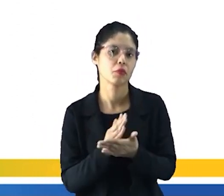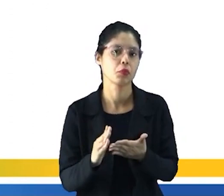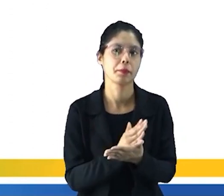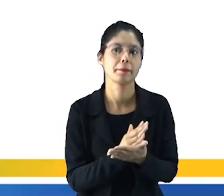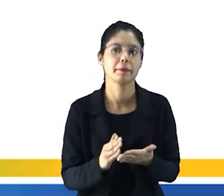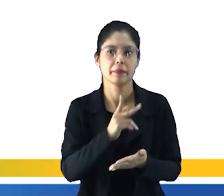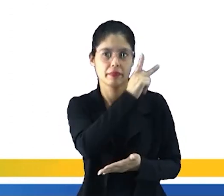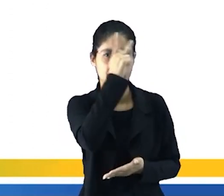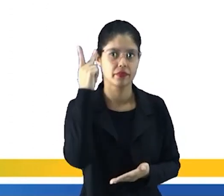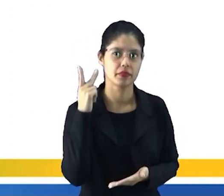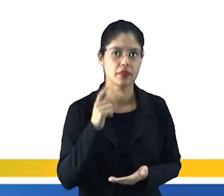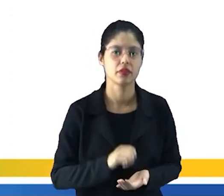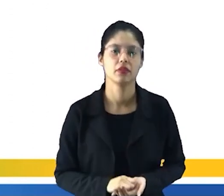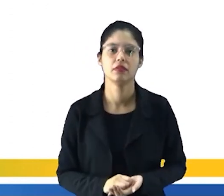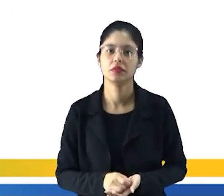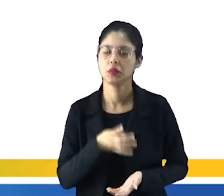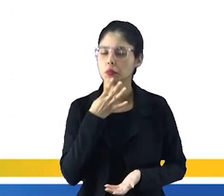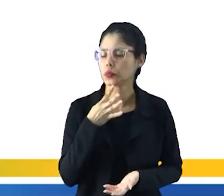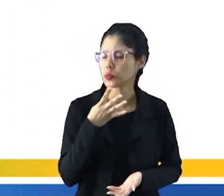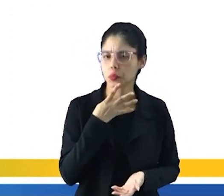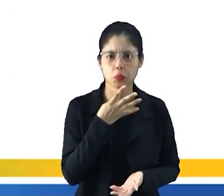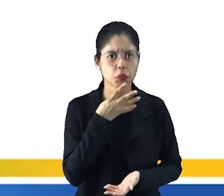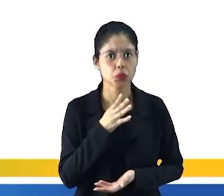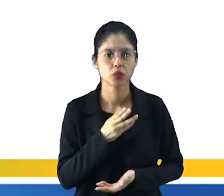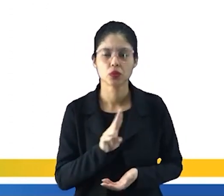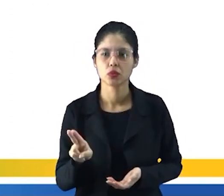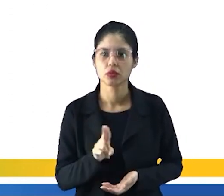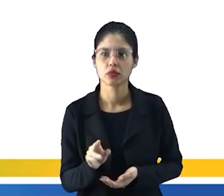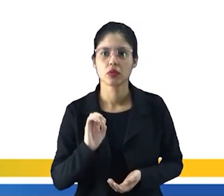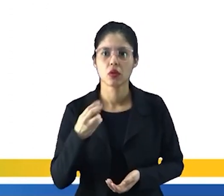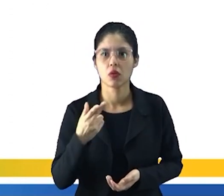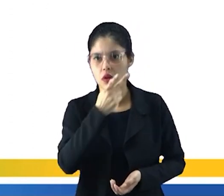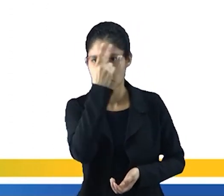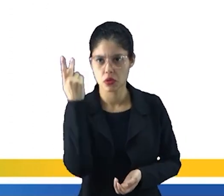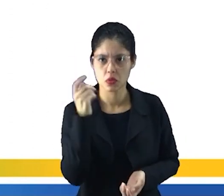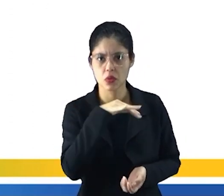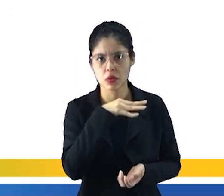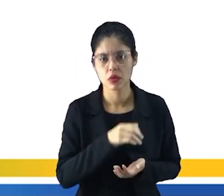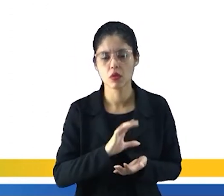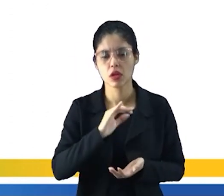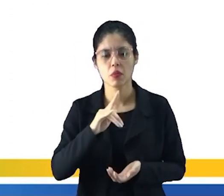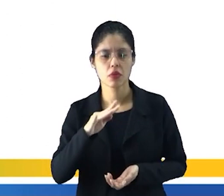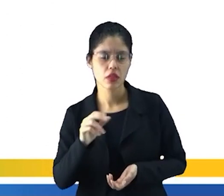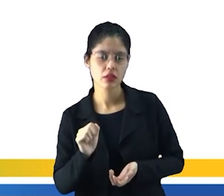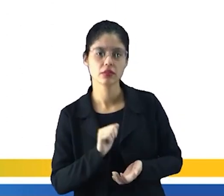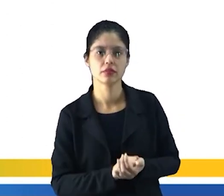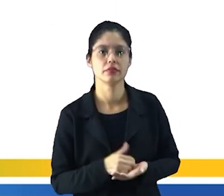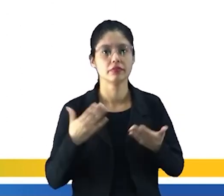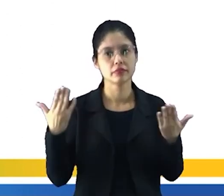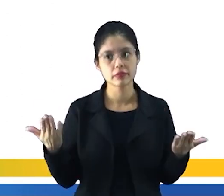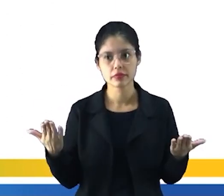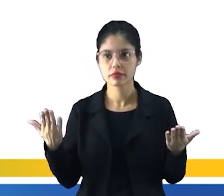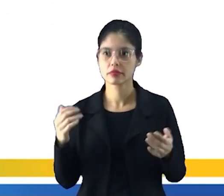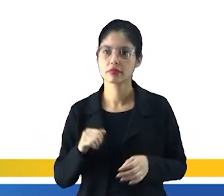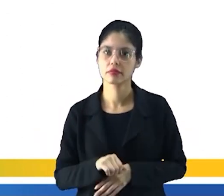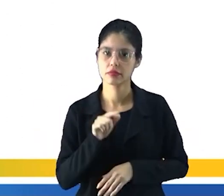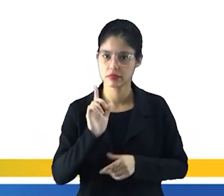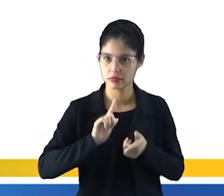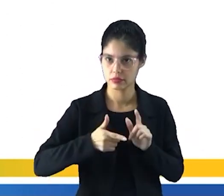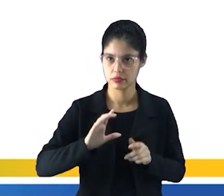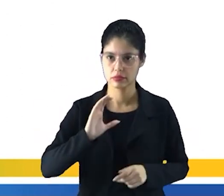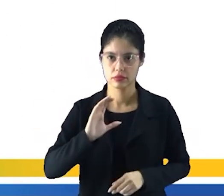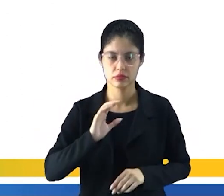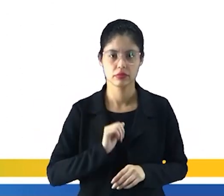alguém a quem se desconhece o nome, ou também a um capanga ou a um camponês, né? Então, essa